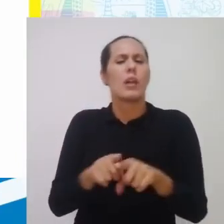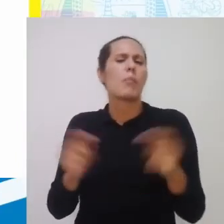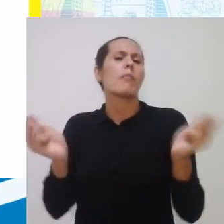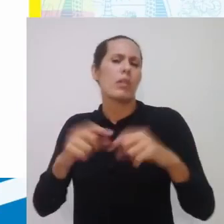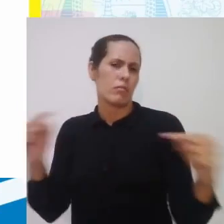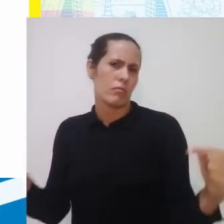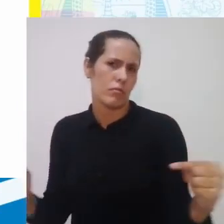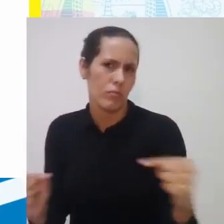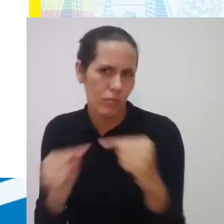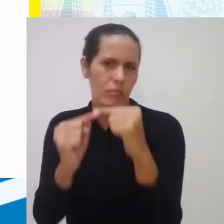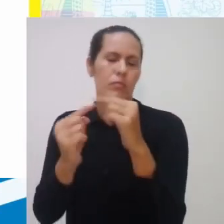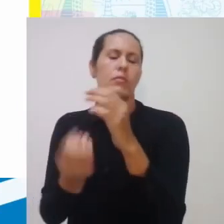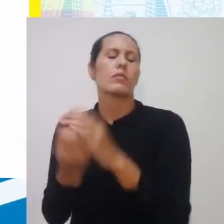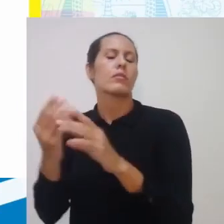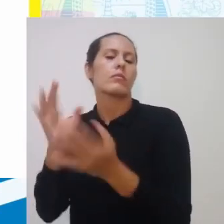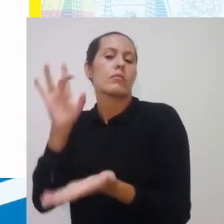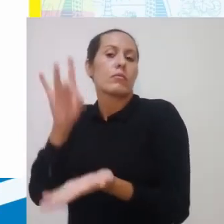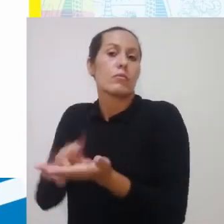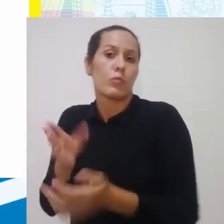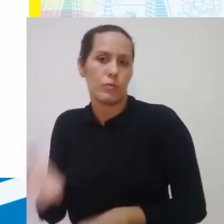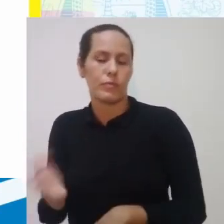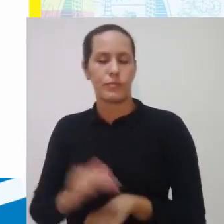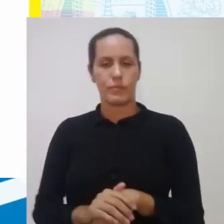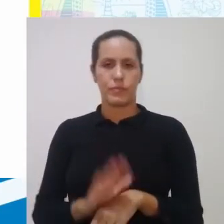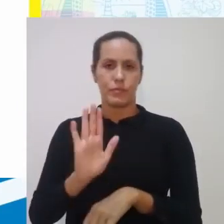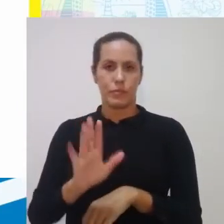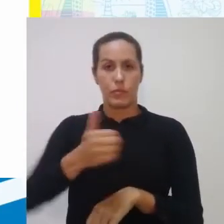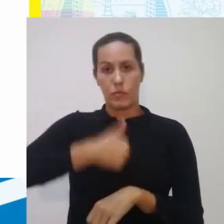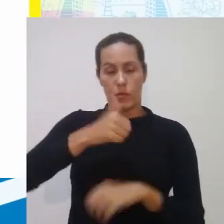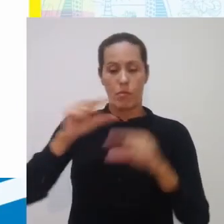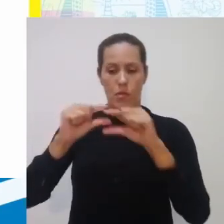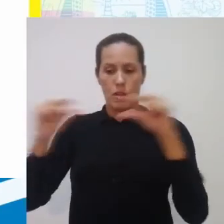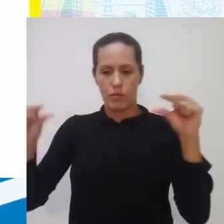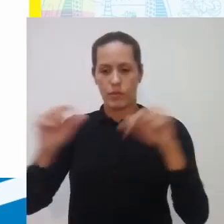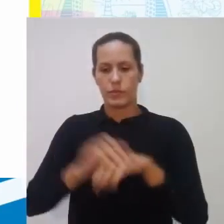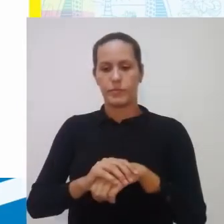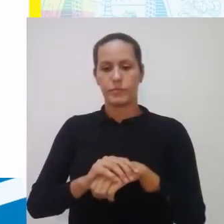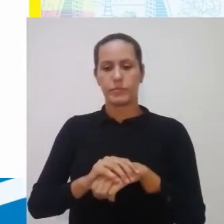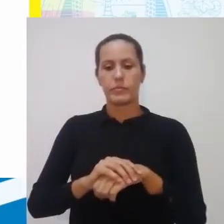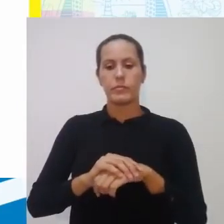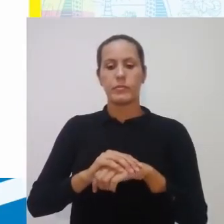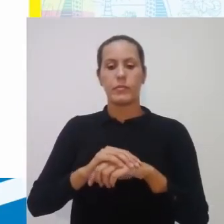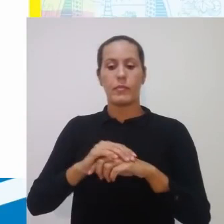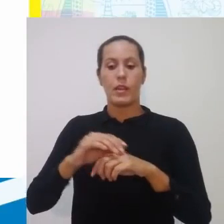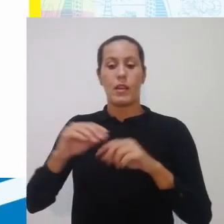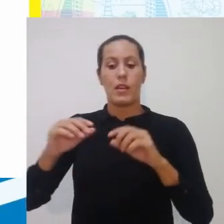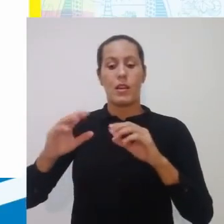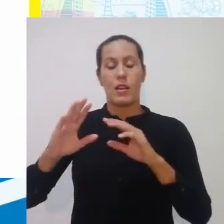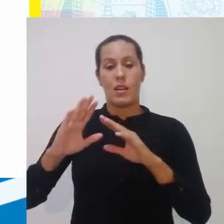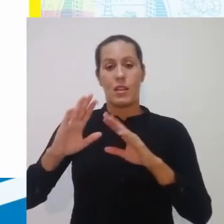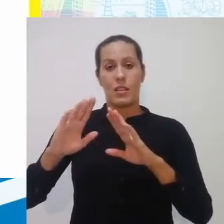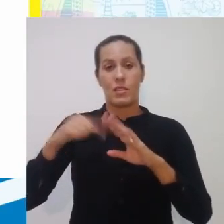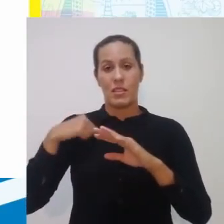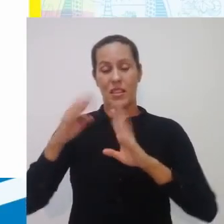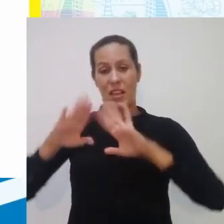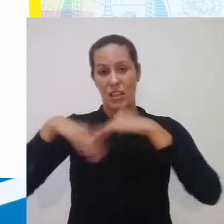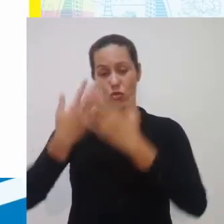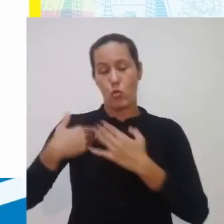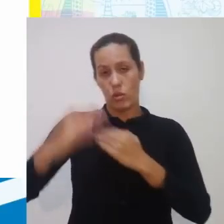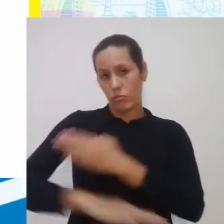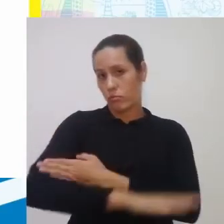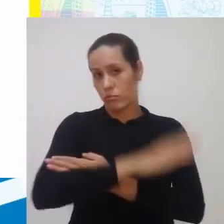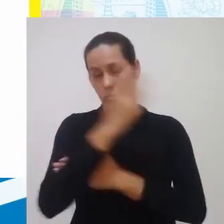são paráfrases válidas para essas frases originais. Então, por exemplo, para a primeira frase, grande parte de nossos dias passamos